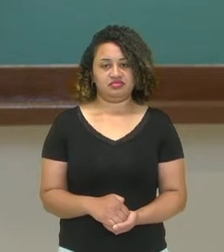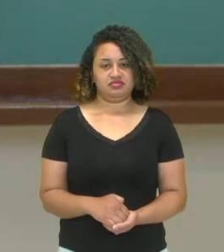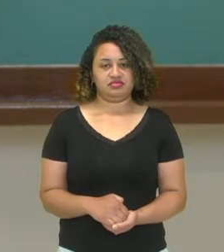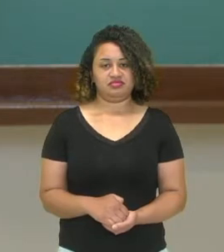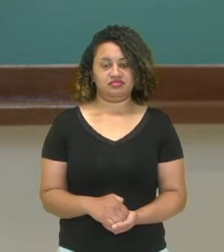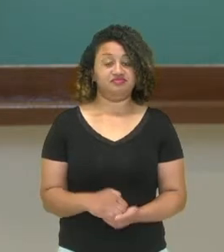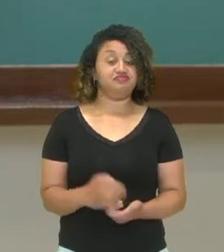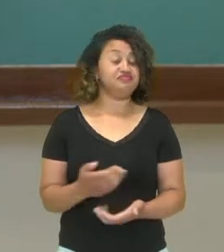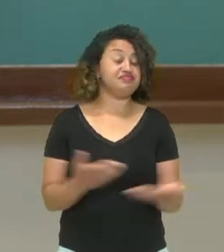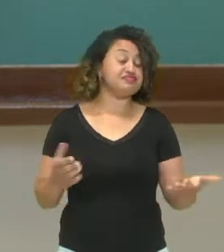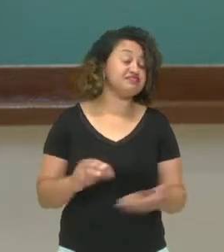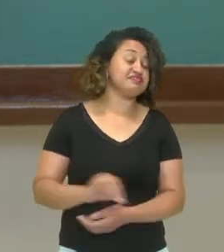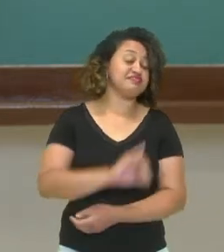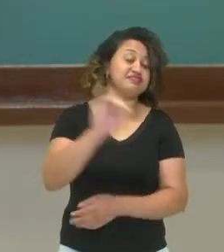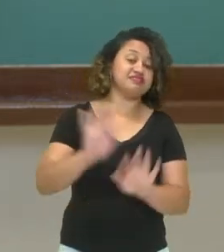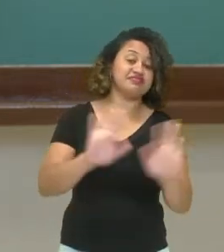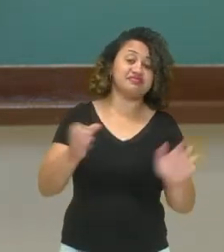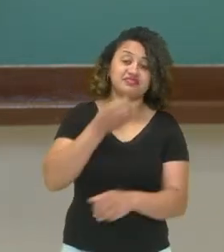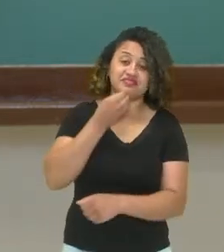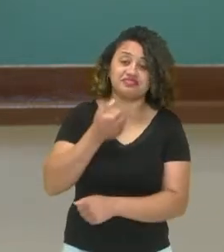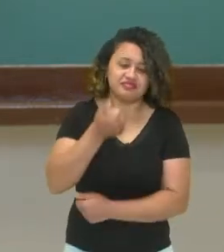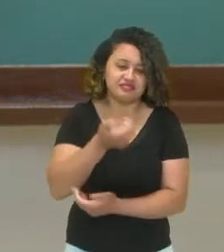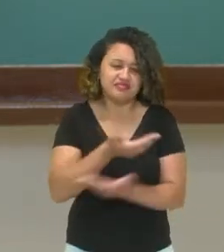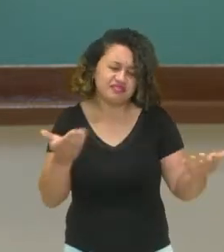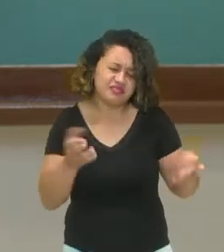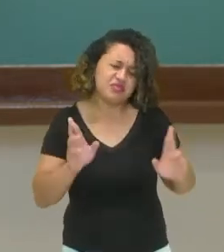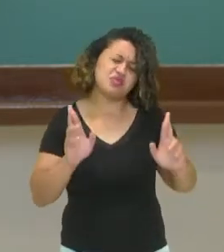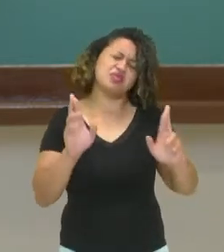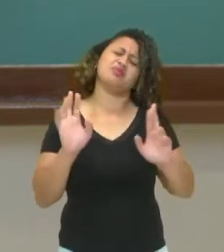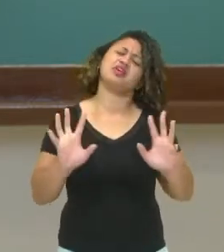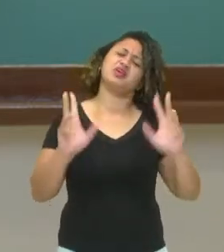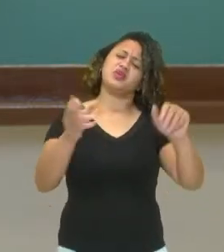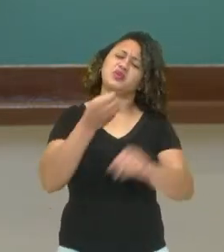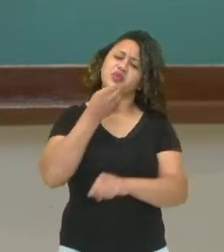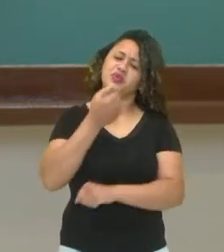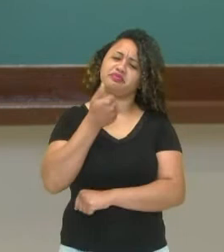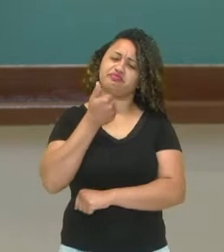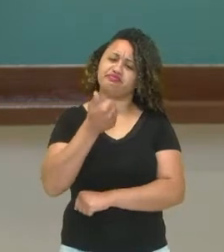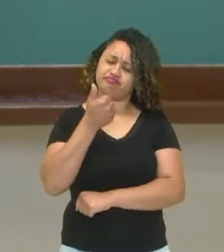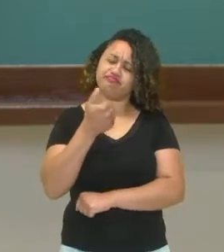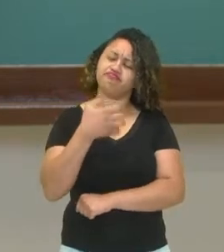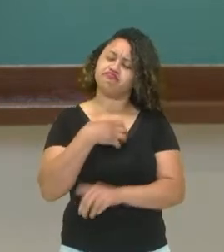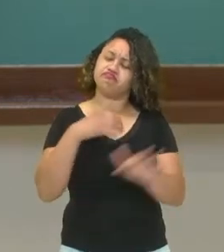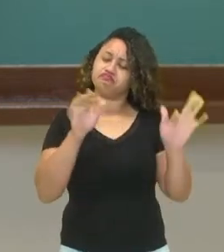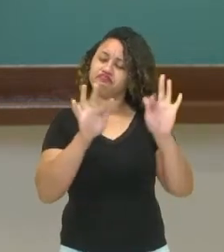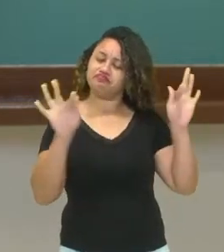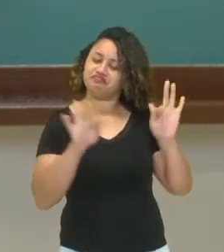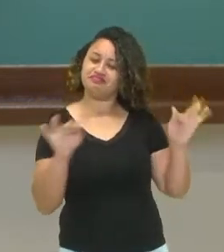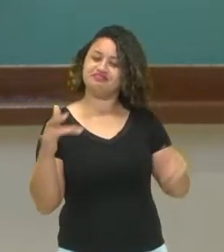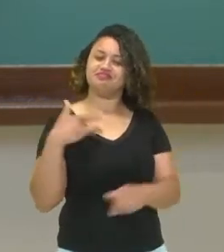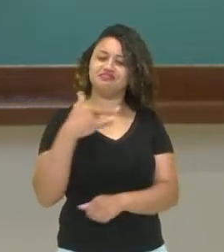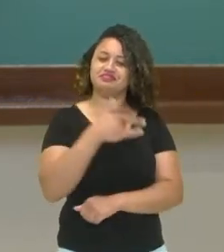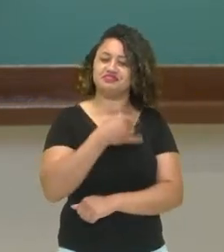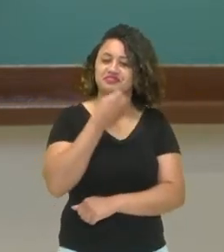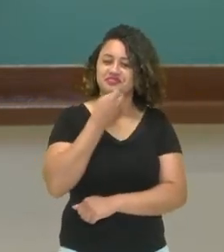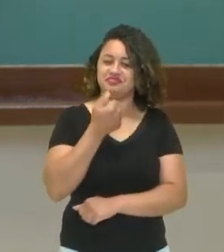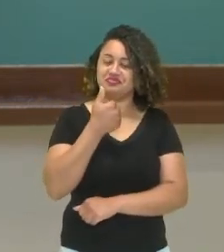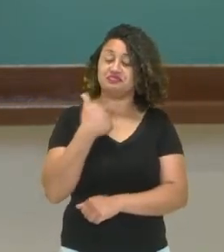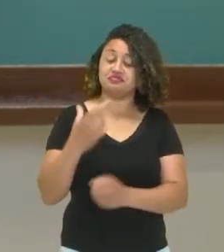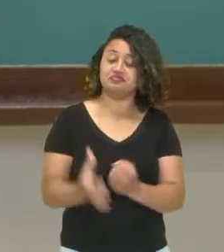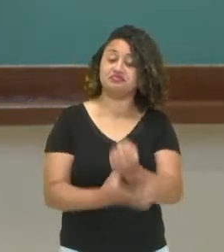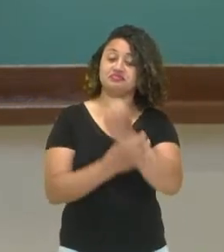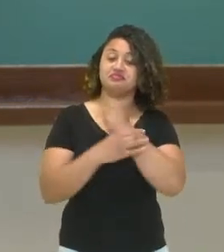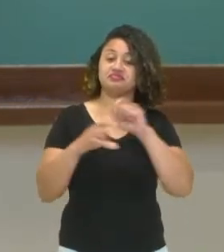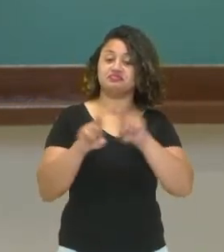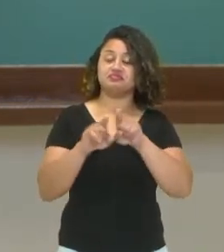Fala, meus queridos, tudo bem com vocês? Espero que sim, viu? Espero que estejam todos muito felizes, saudáveis, seguros. Aqui quem